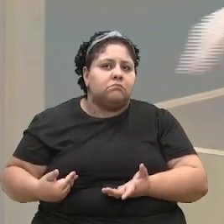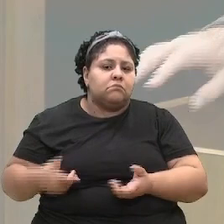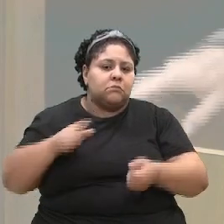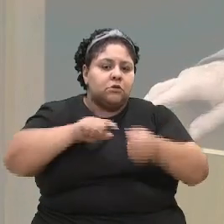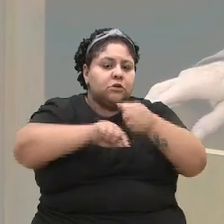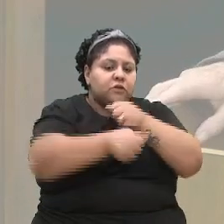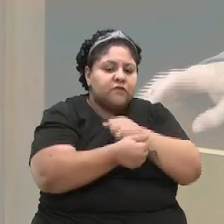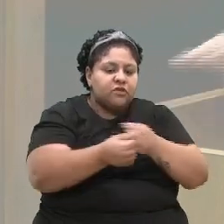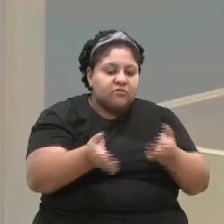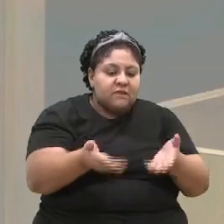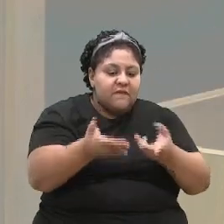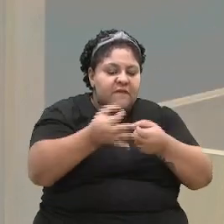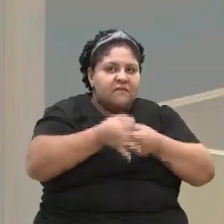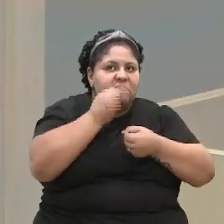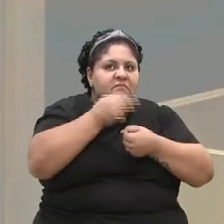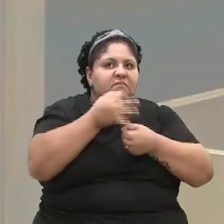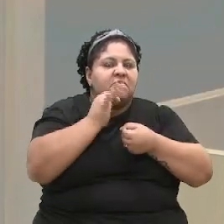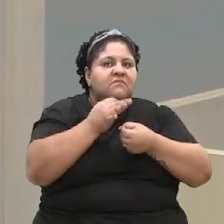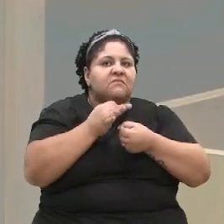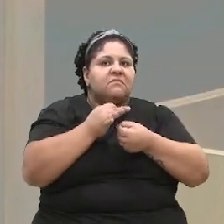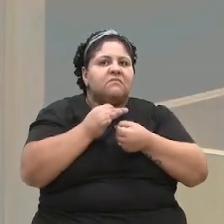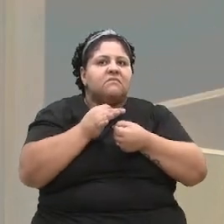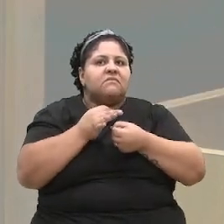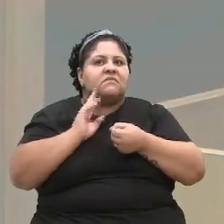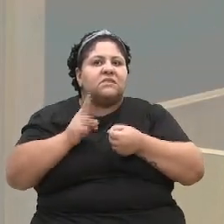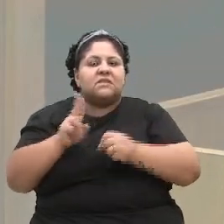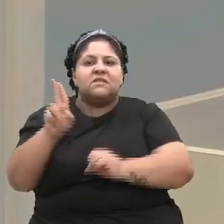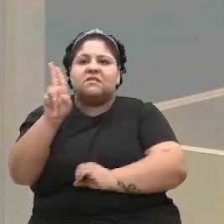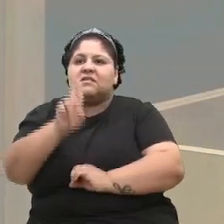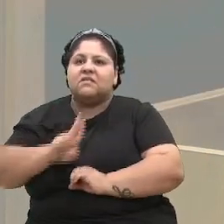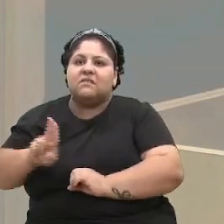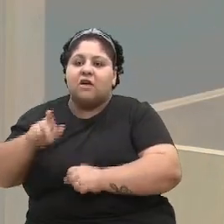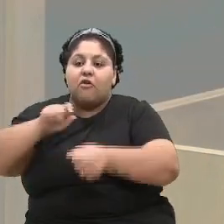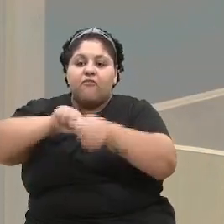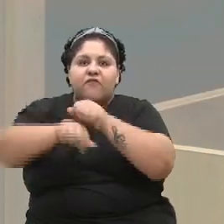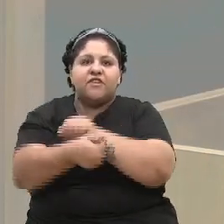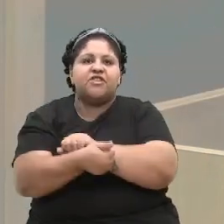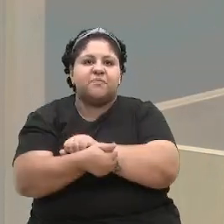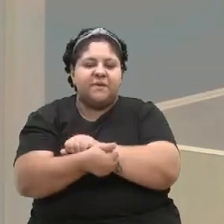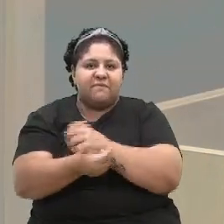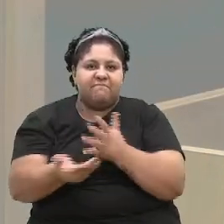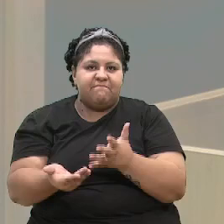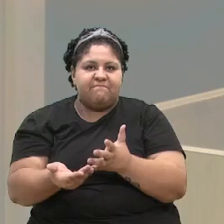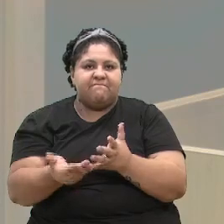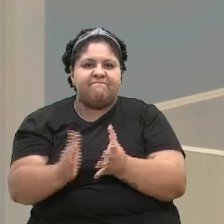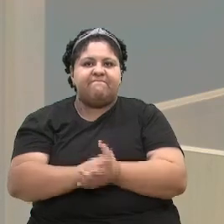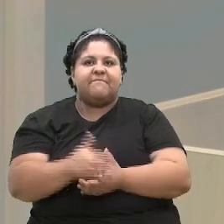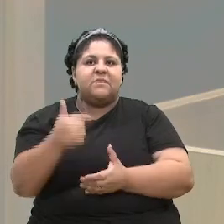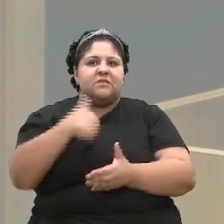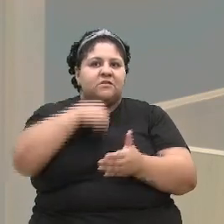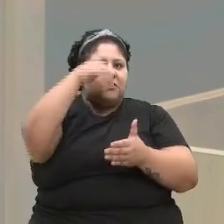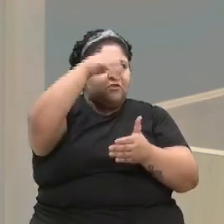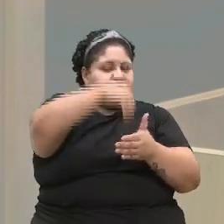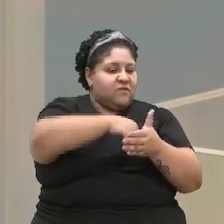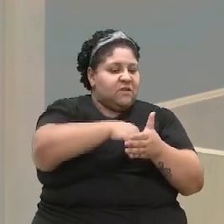investido na festa da uva. Bem, o termo que eu sempre usei, é um investimento. E eu votei a